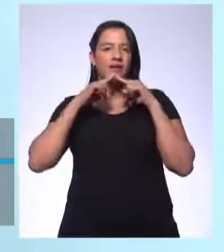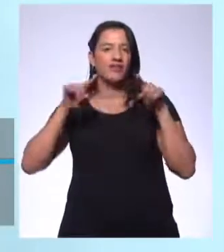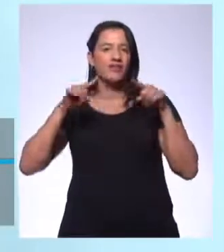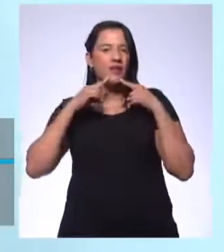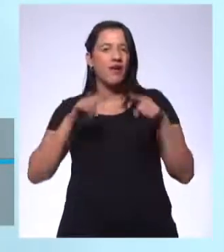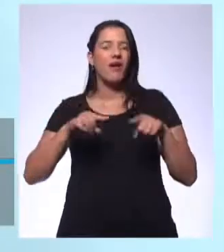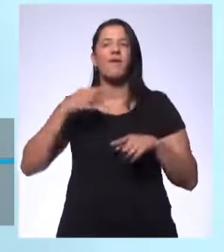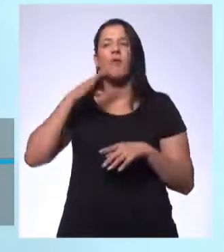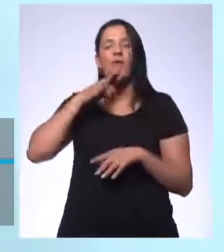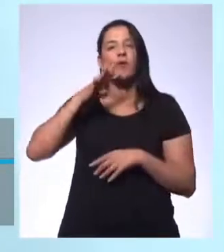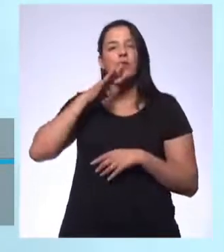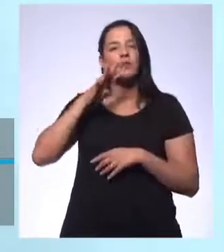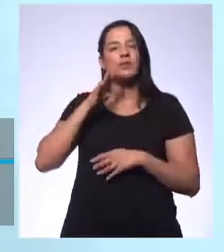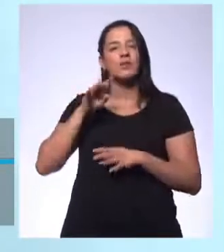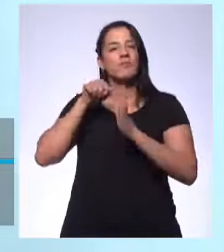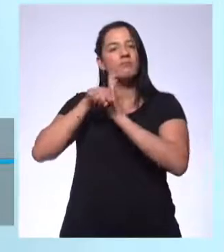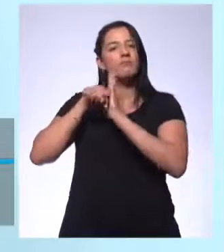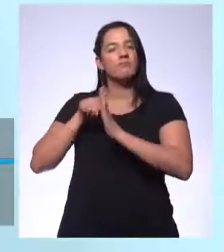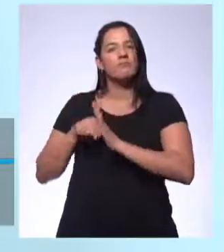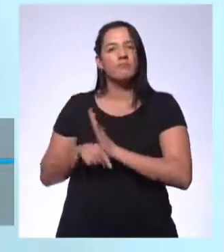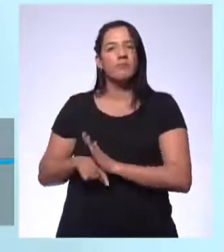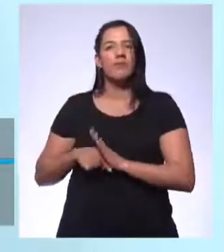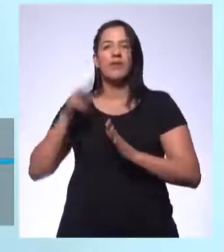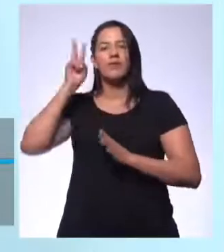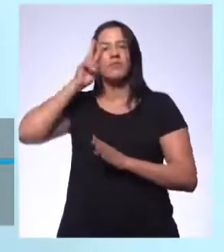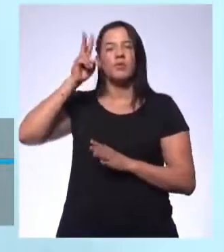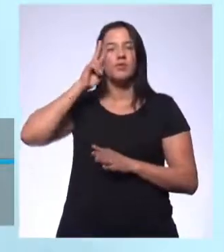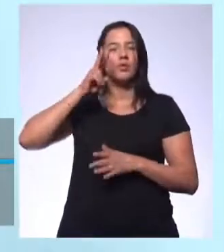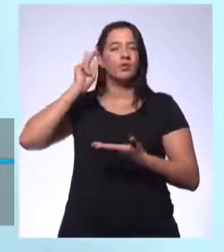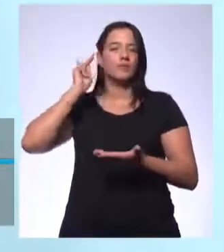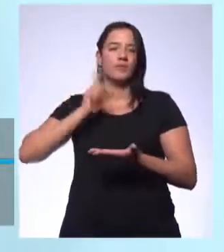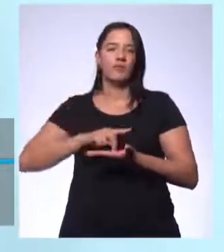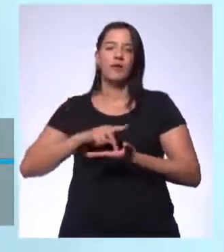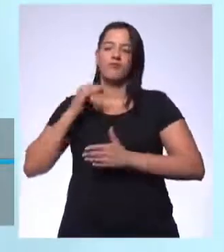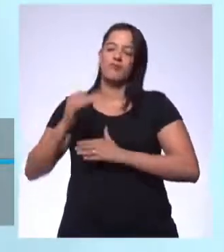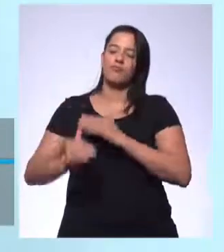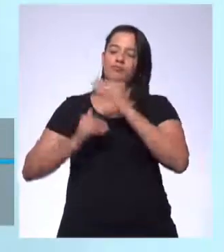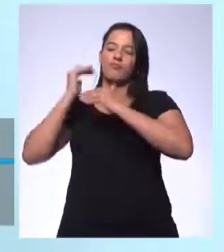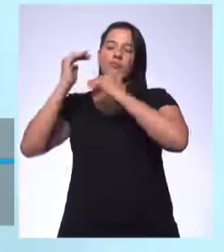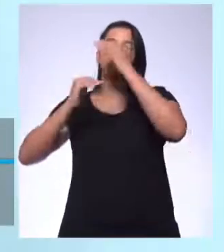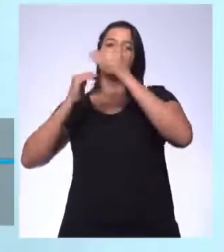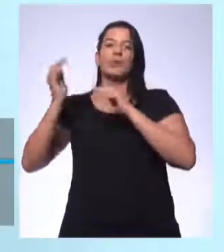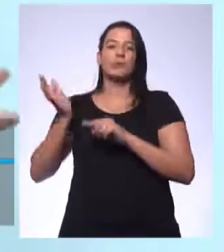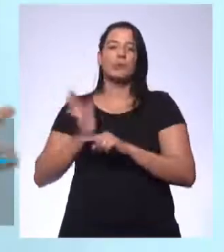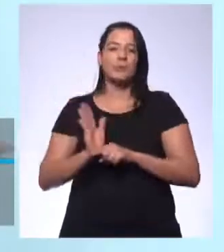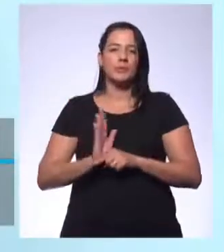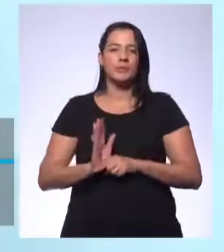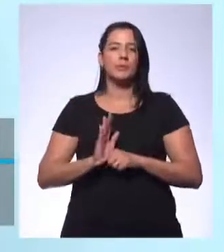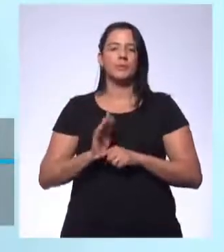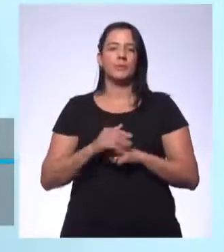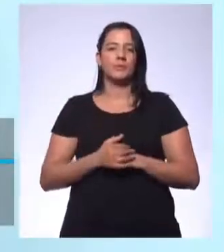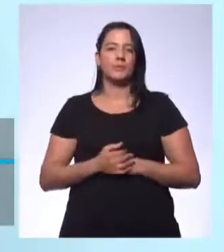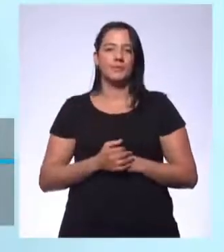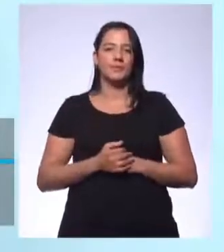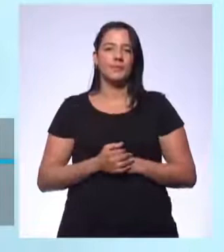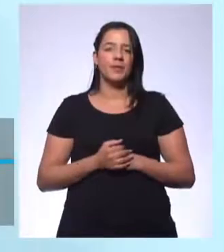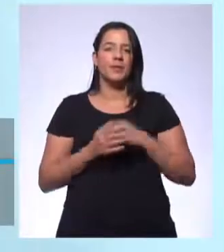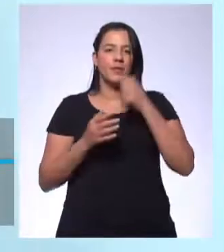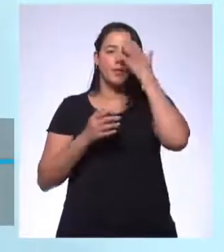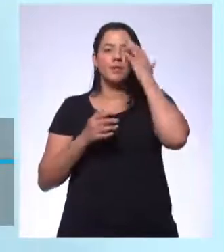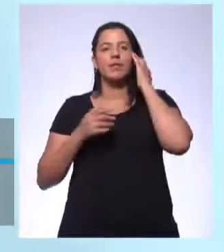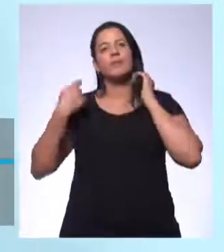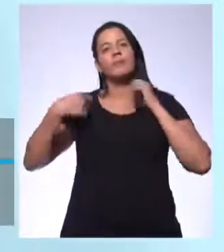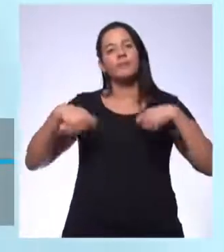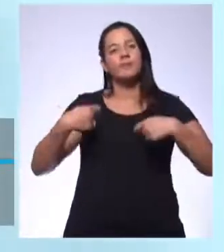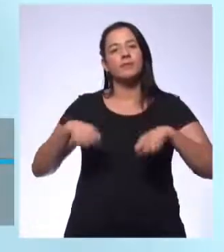tem que conhecer do assunto, saber a história, a evolução do cinema para se situar, né? Ele tem que entender